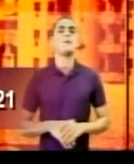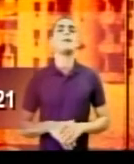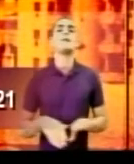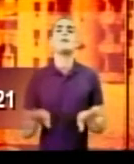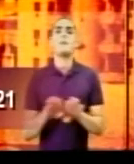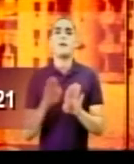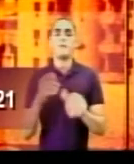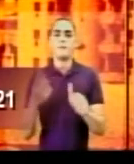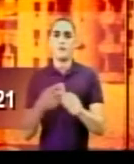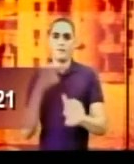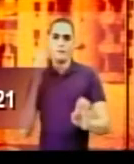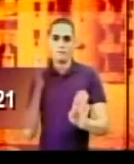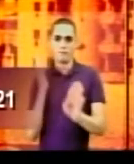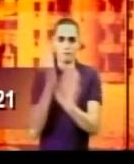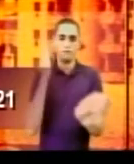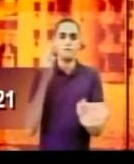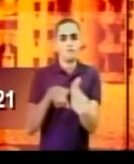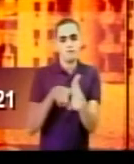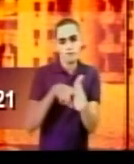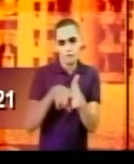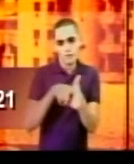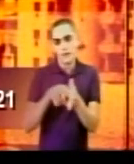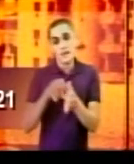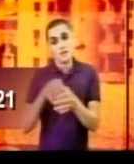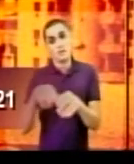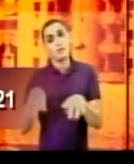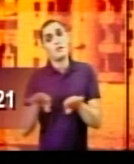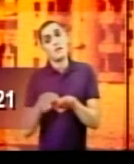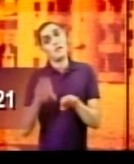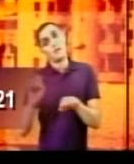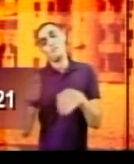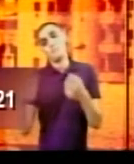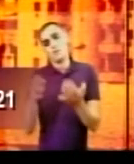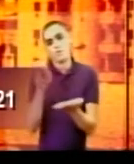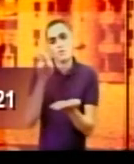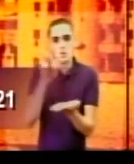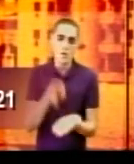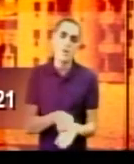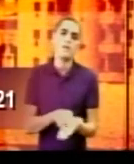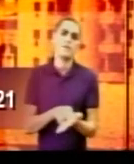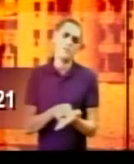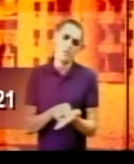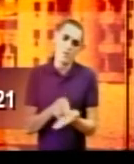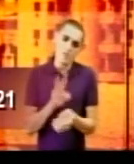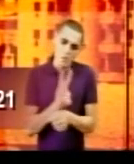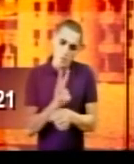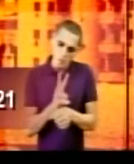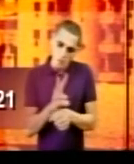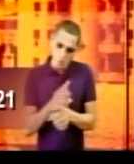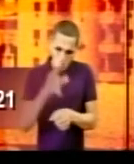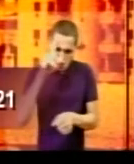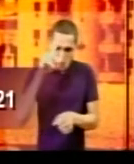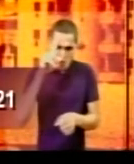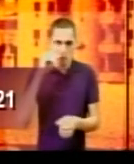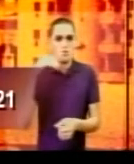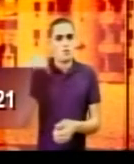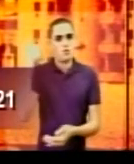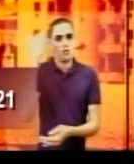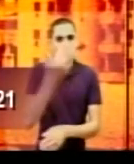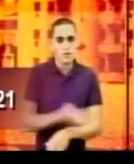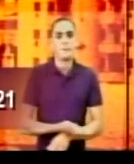e depois, se necessário, na internação, no monitoramento, nós pretendemos continuar